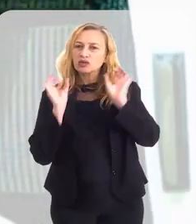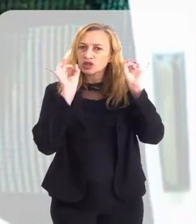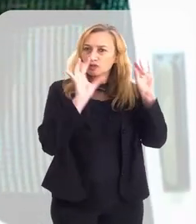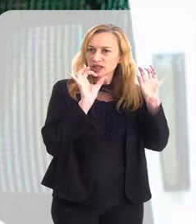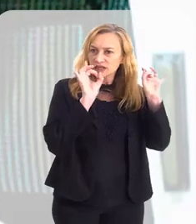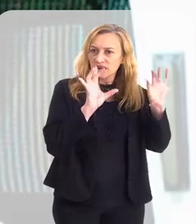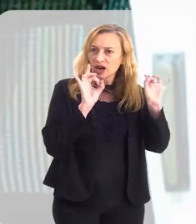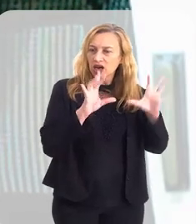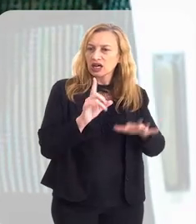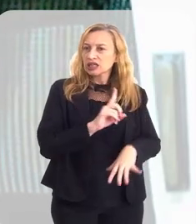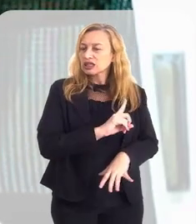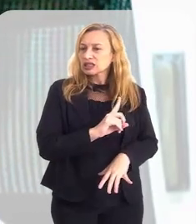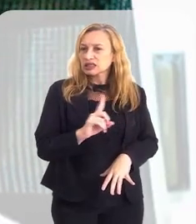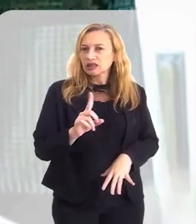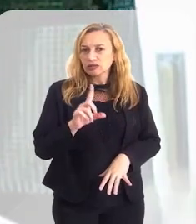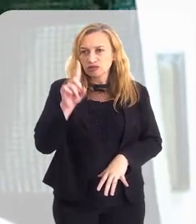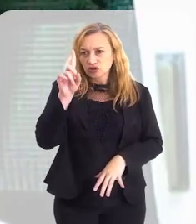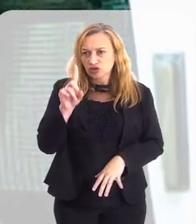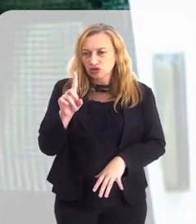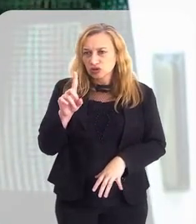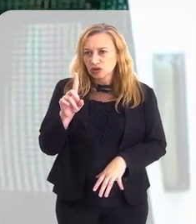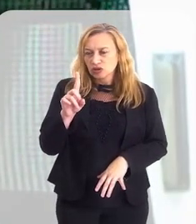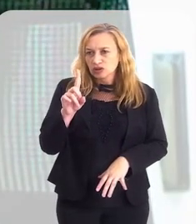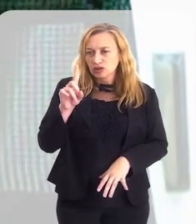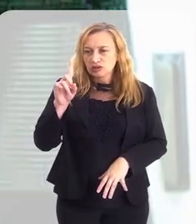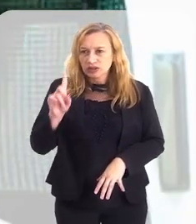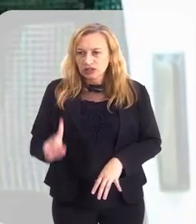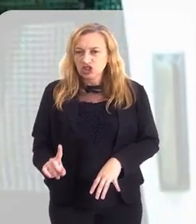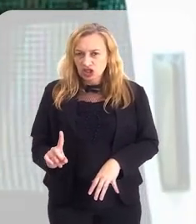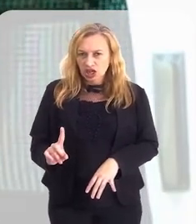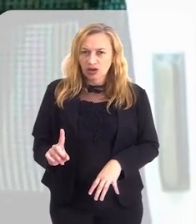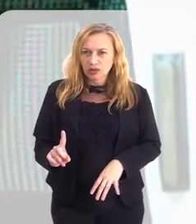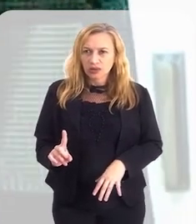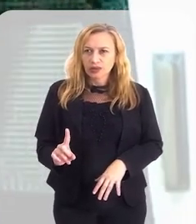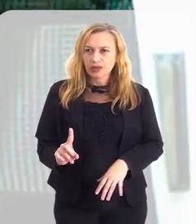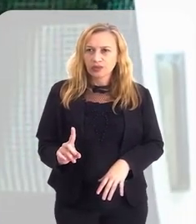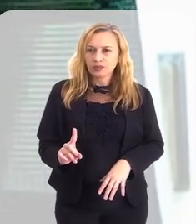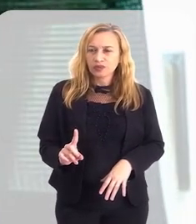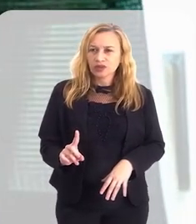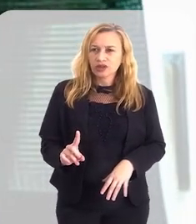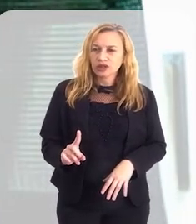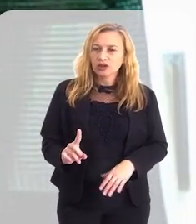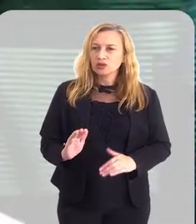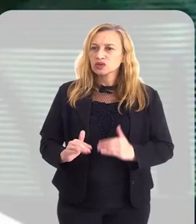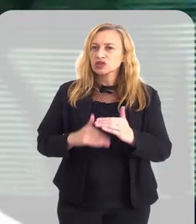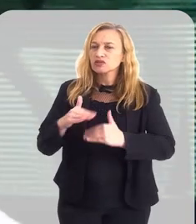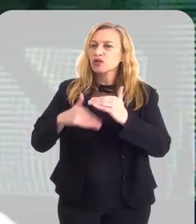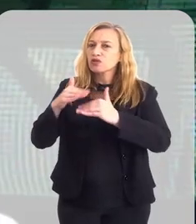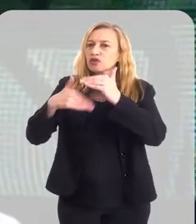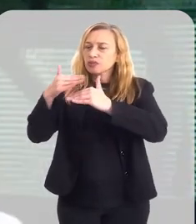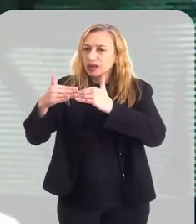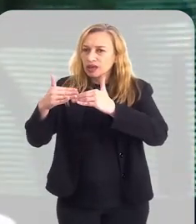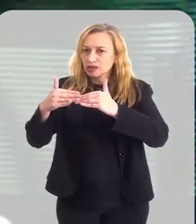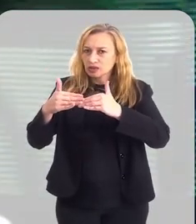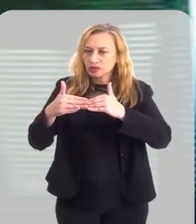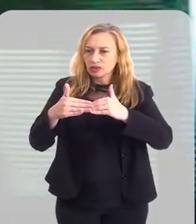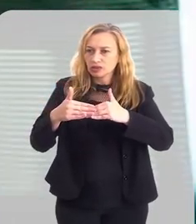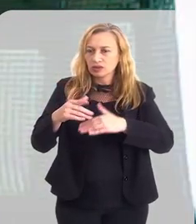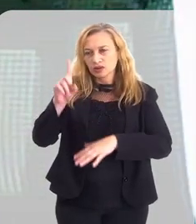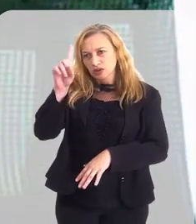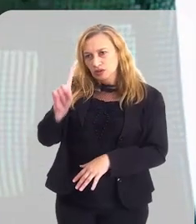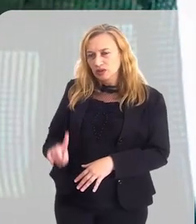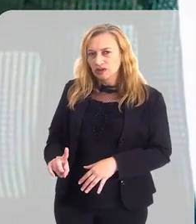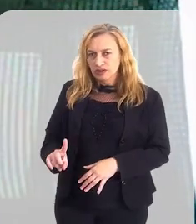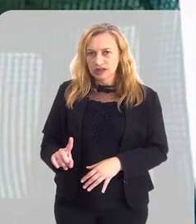instituição especializada, ela não garantiu e não efetivou que os seus egressos avançassem nos